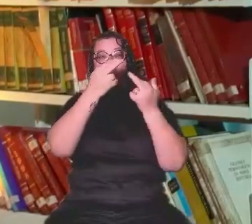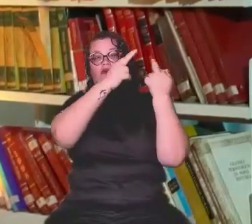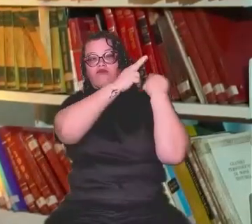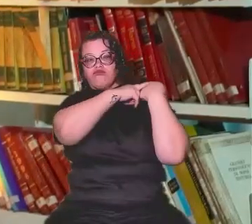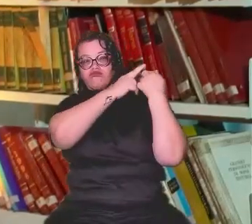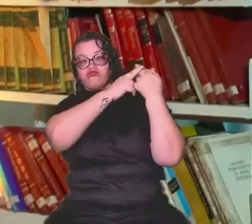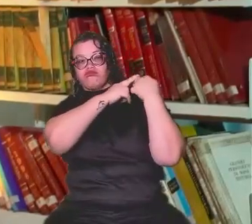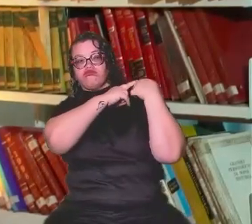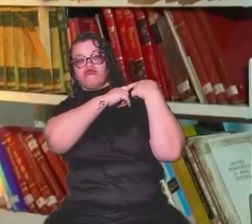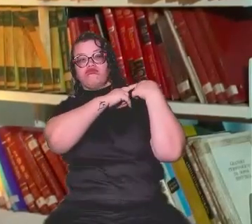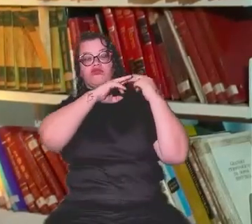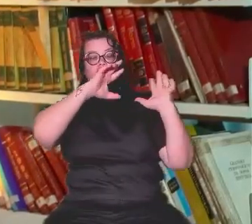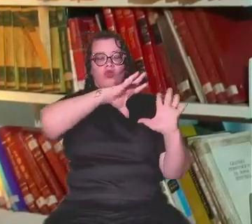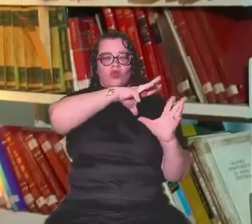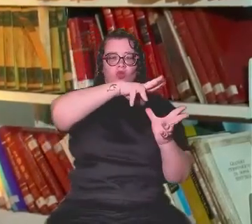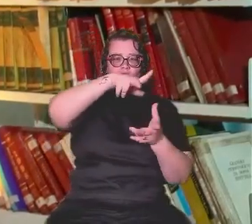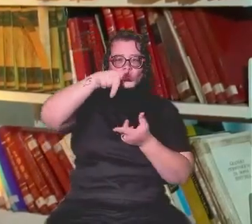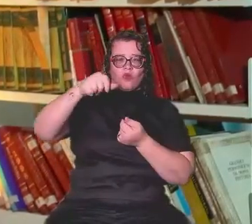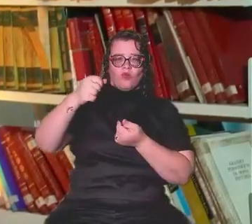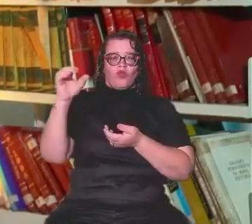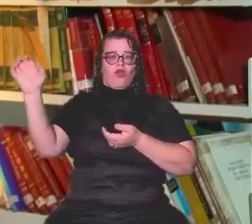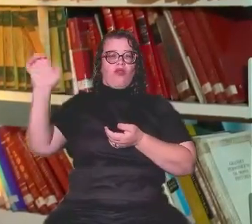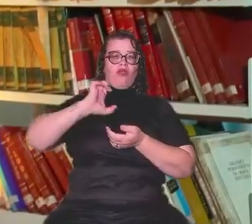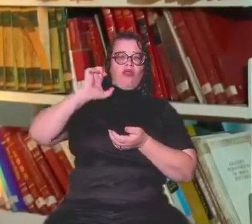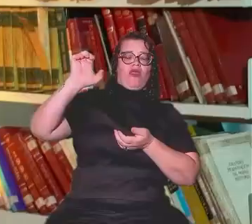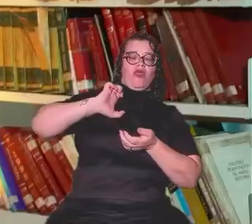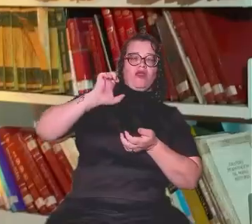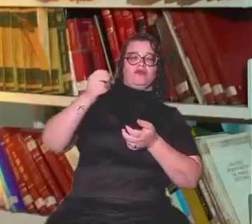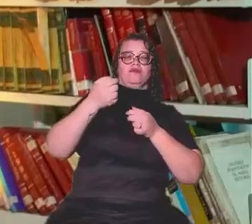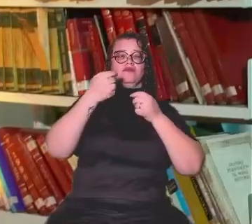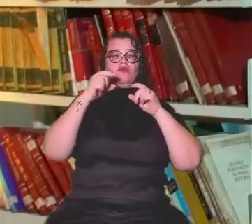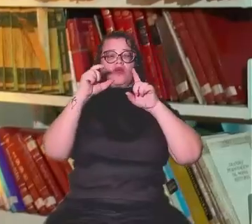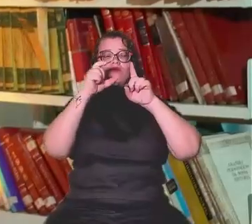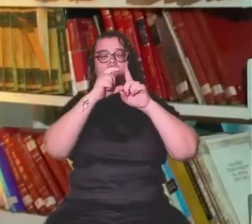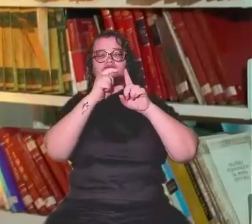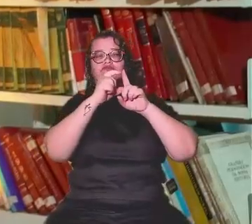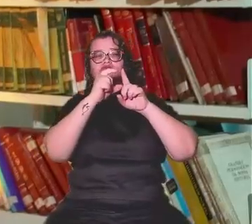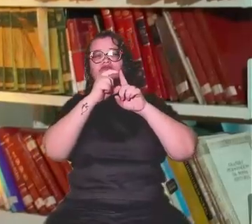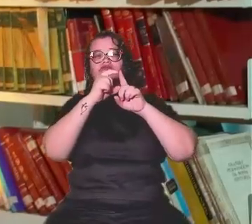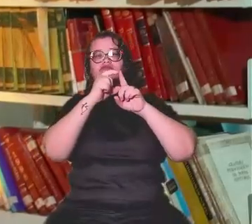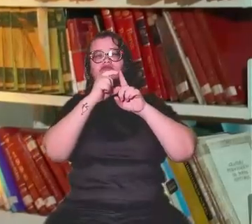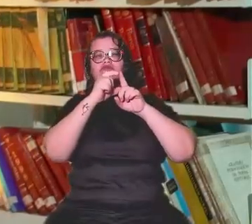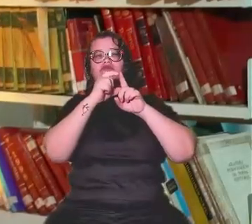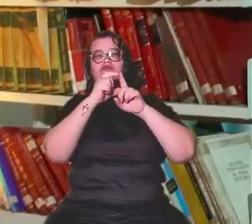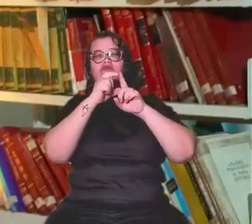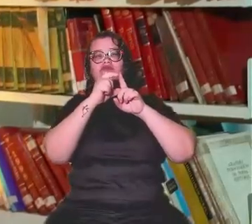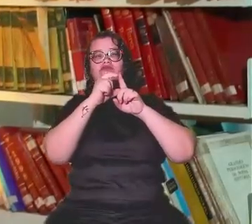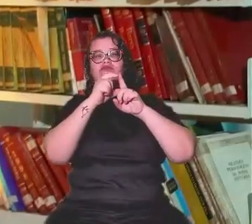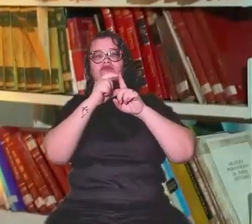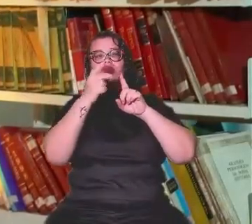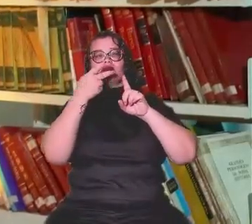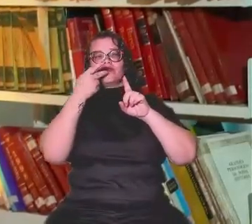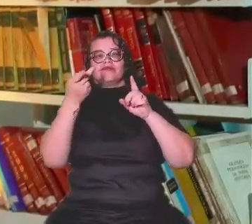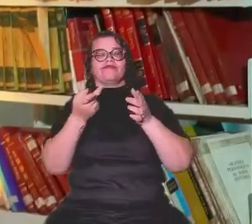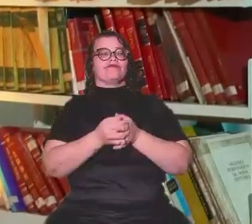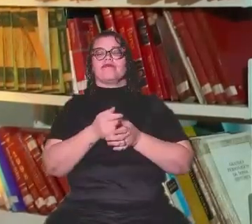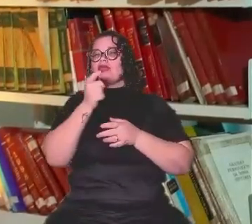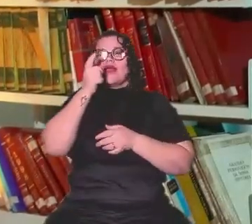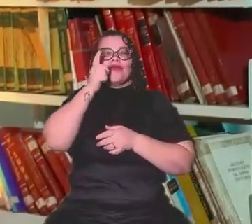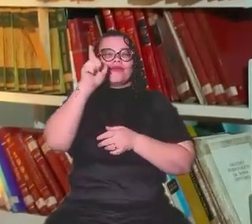responsabilidade na marcha do mundo capitalista e, com suas palavras... Não vou conseguir ler sem